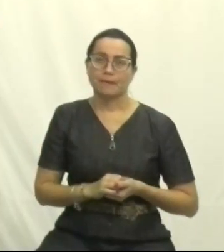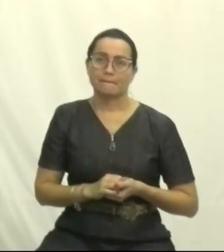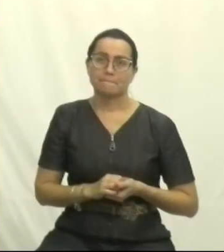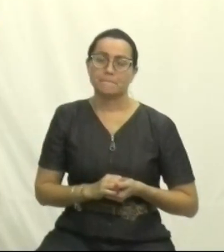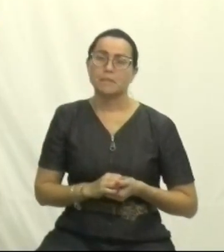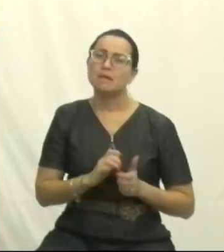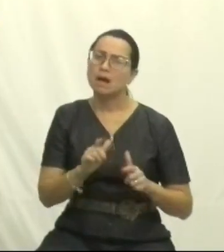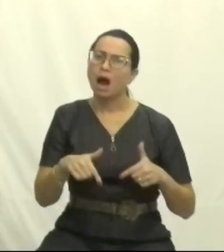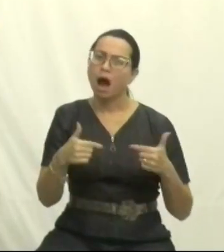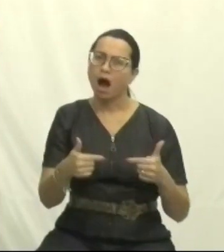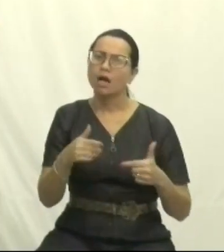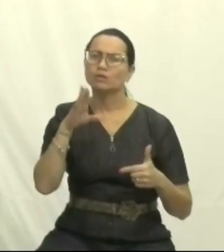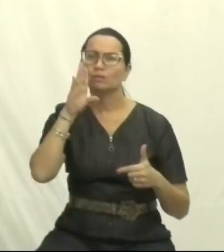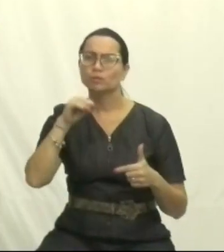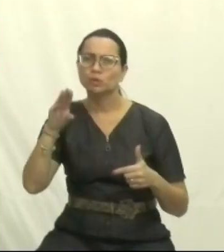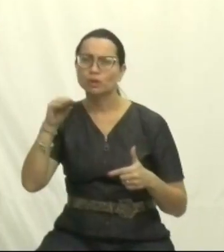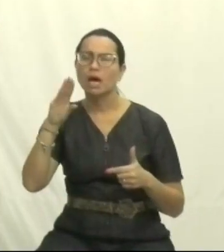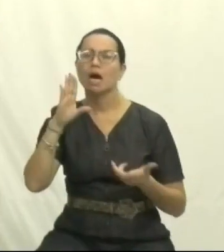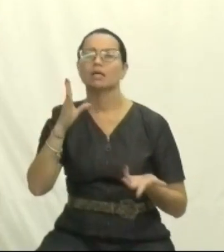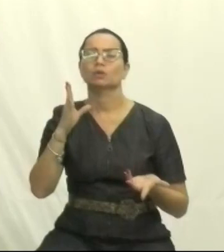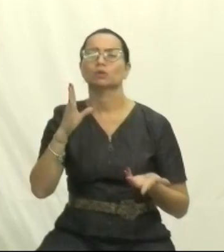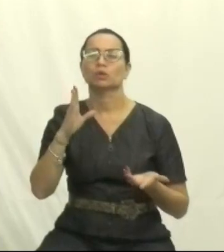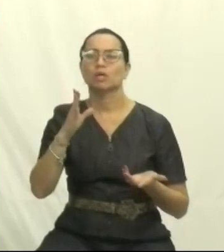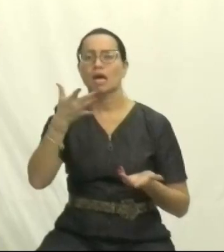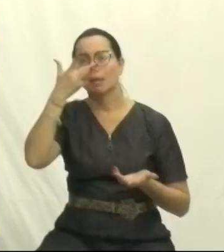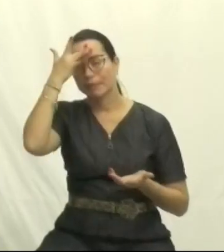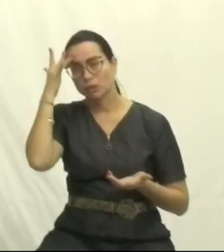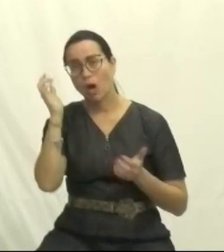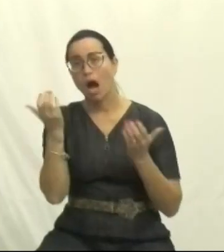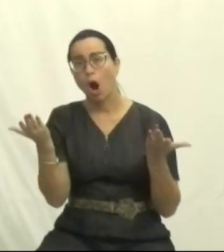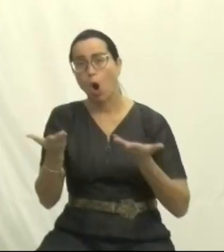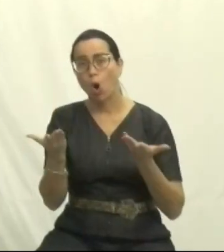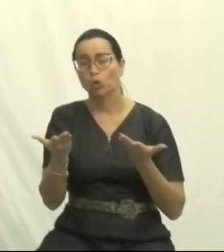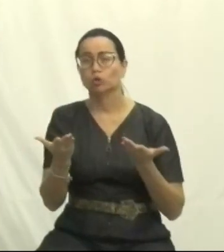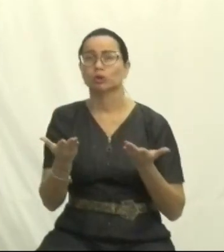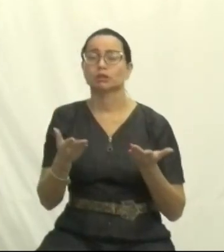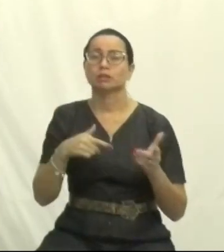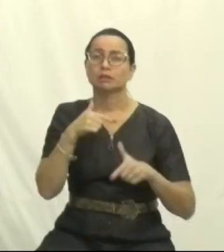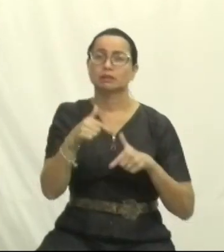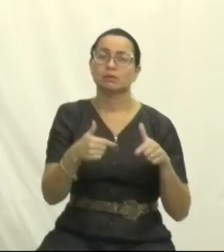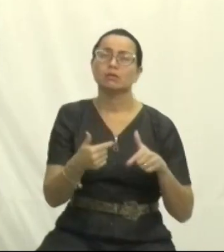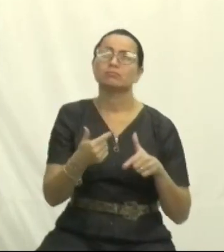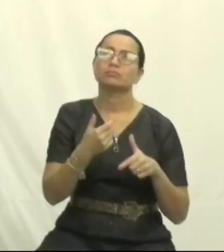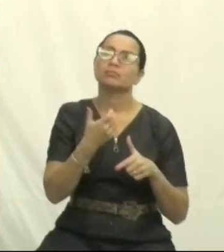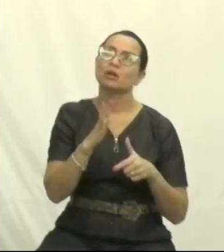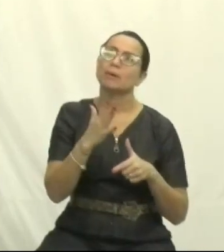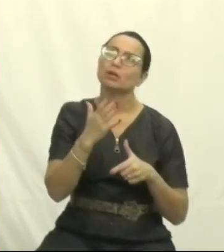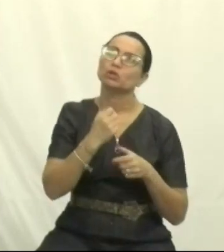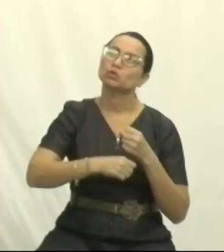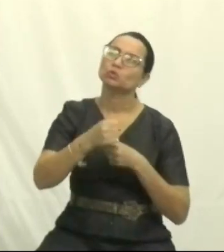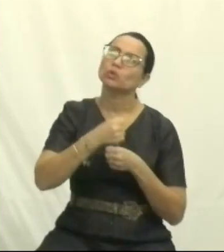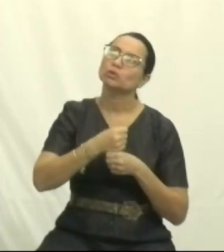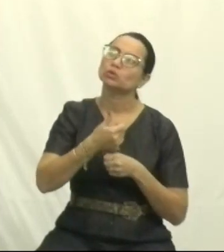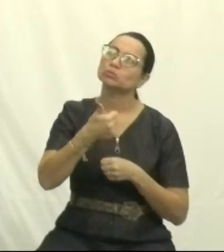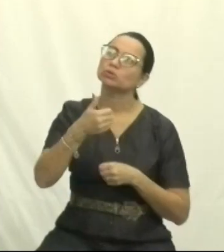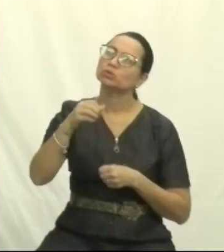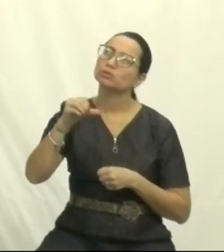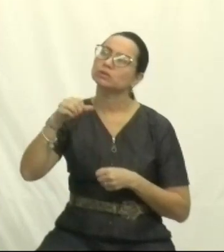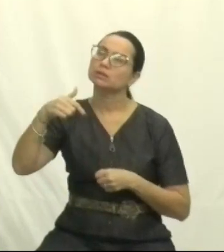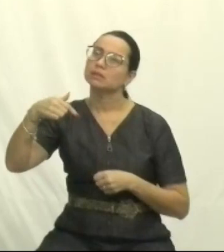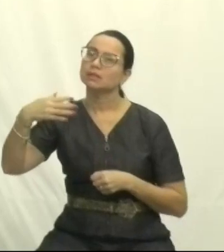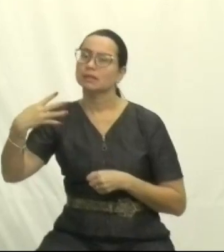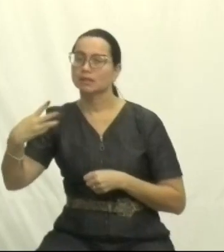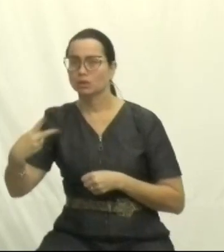os nossos funcionários civis também, se não fossem eles hoje e as pessoas que passaram lá desde 1972, com certeza o Corpo de Bombeiros